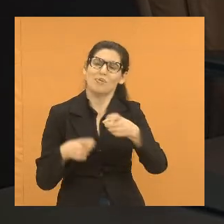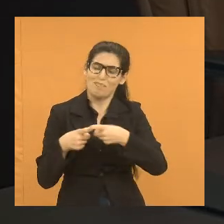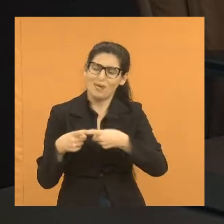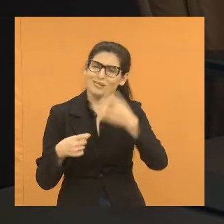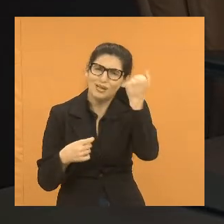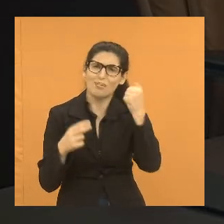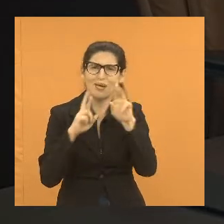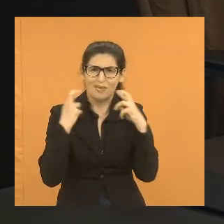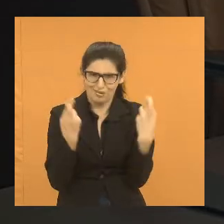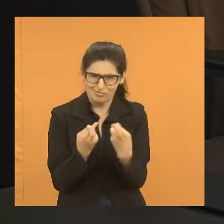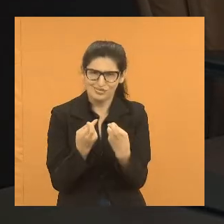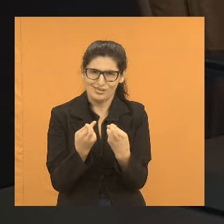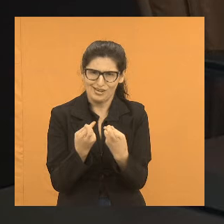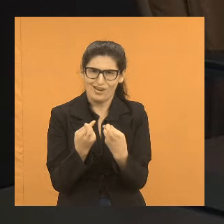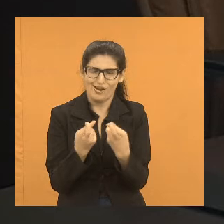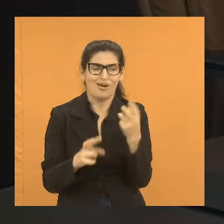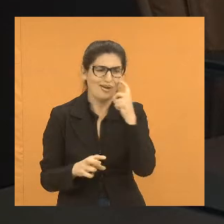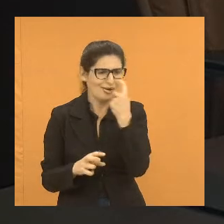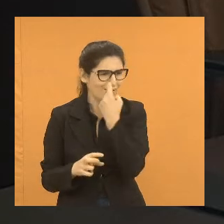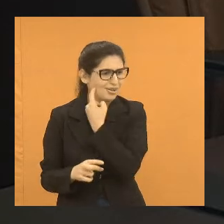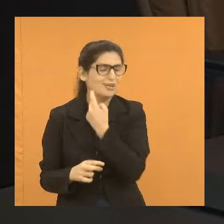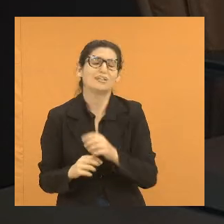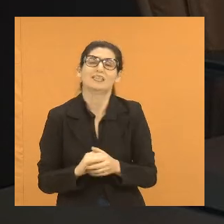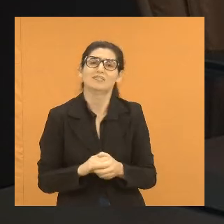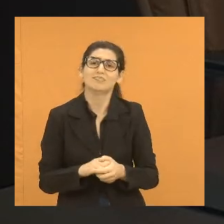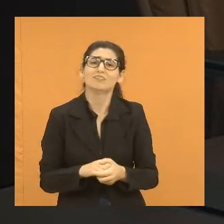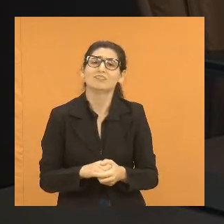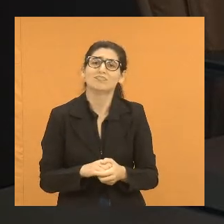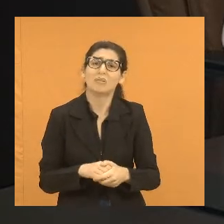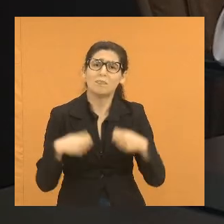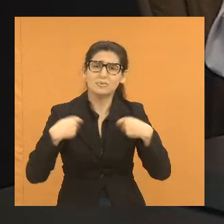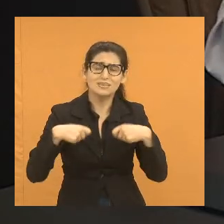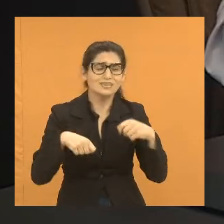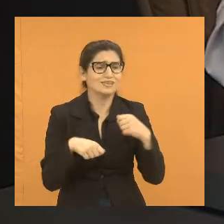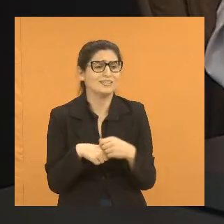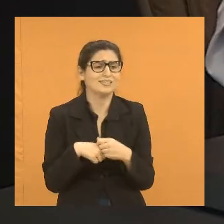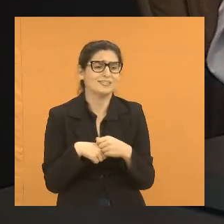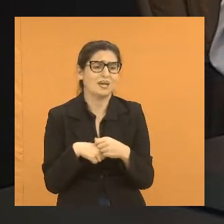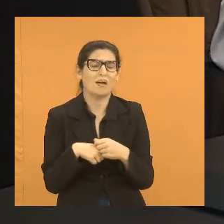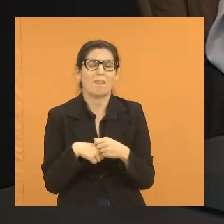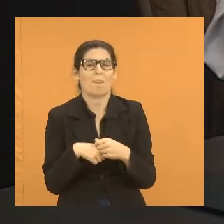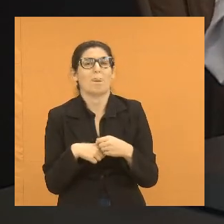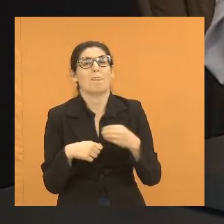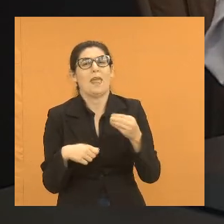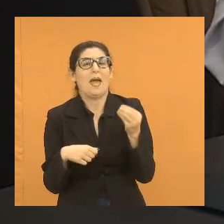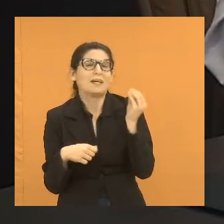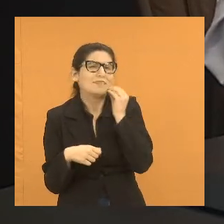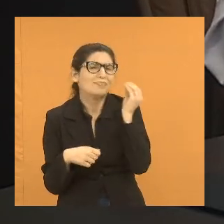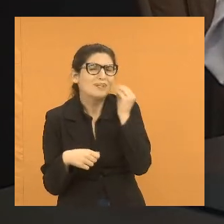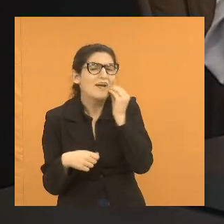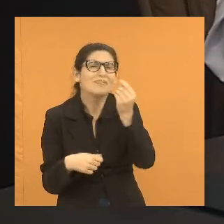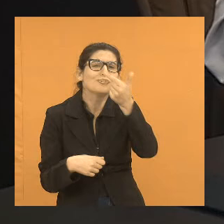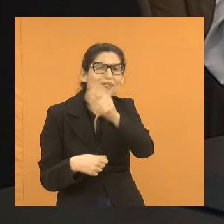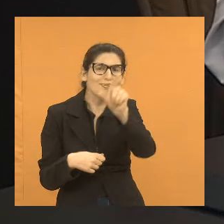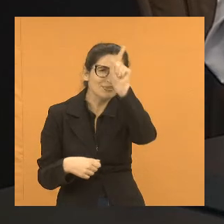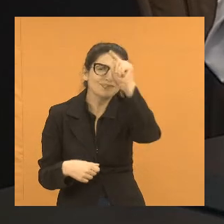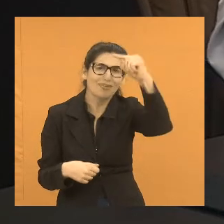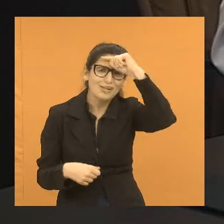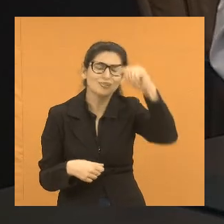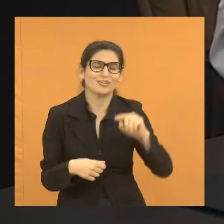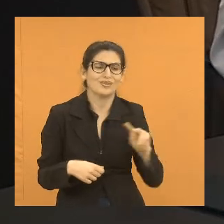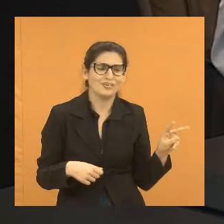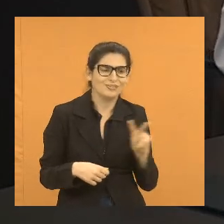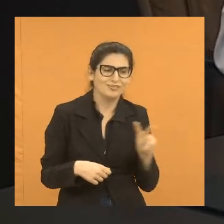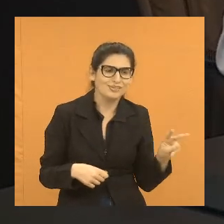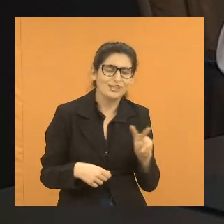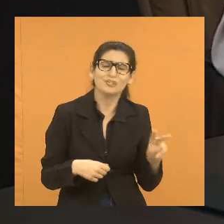Então, ele devia implantar isso na cidade, os outros vereadores também, ver também outros postinhos médicos, que o vereador é